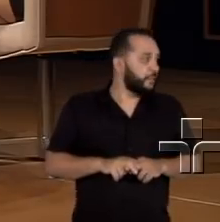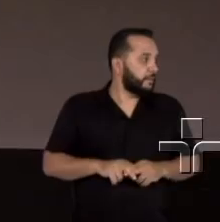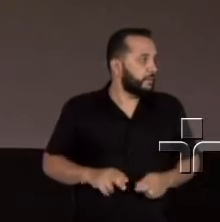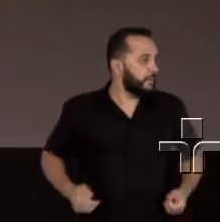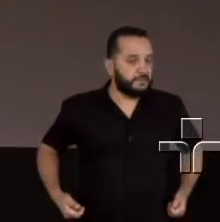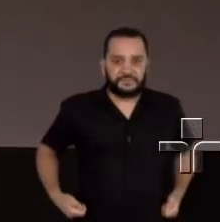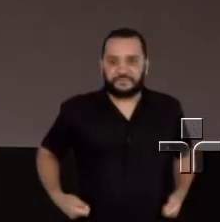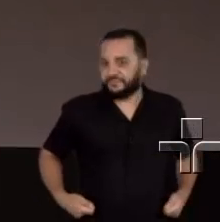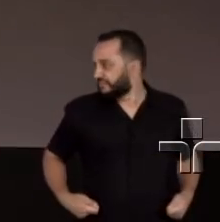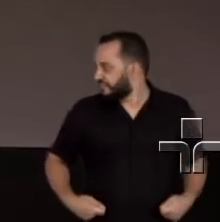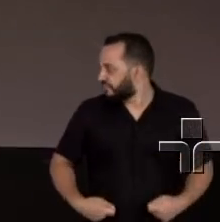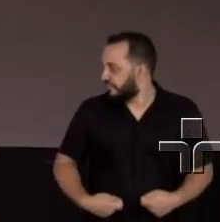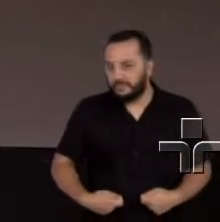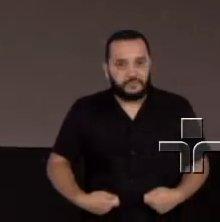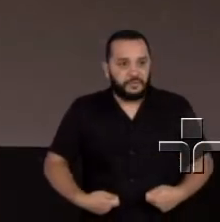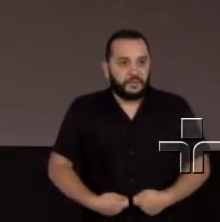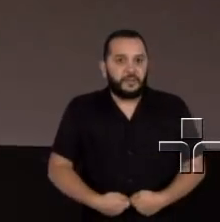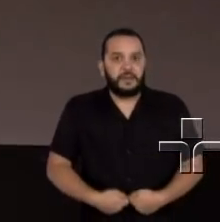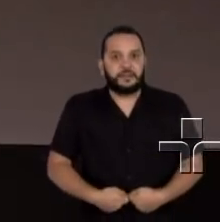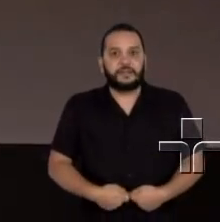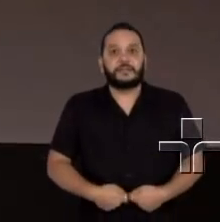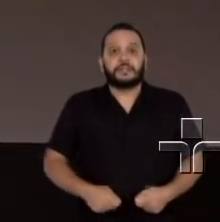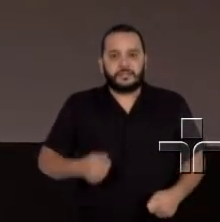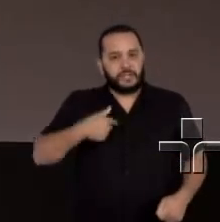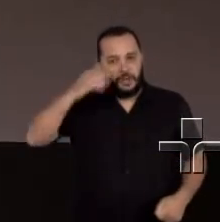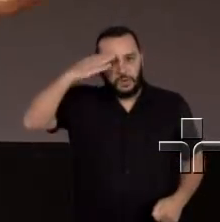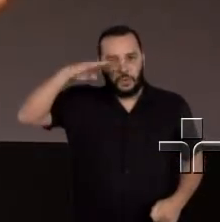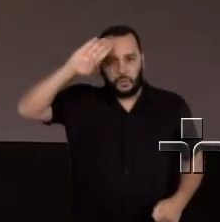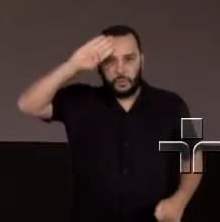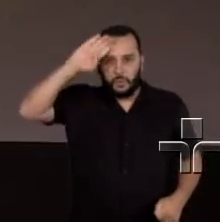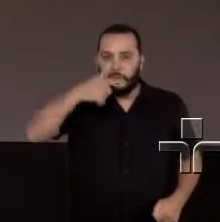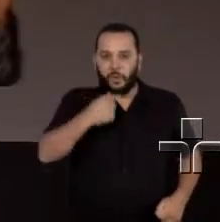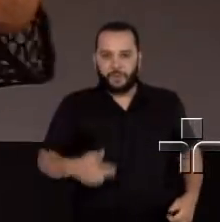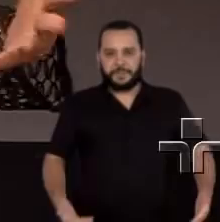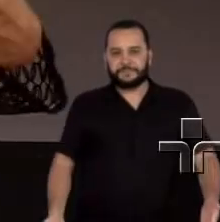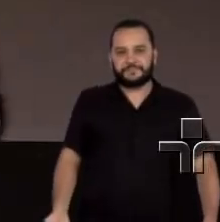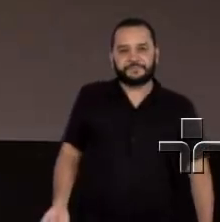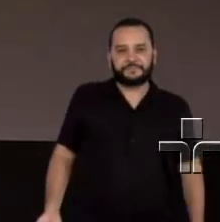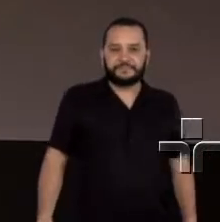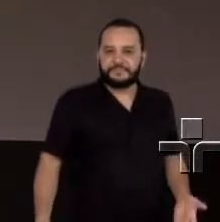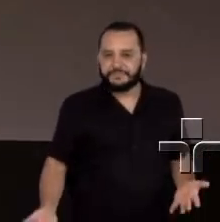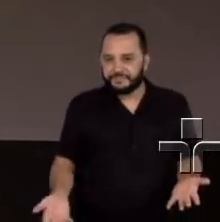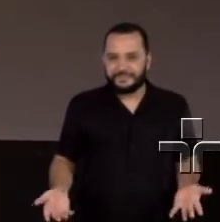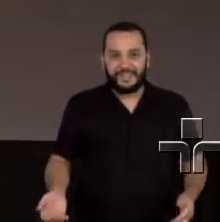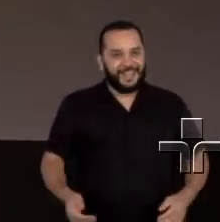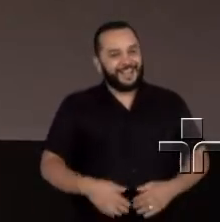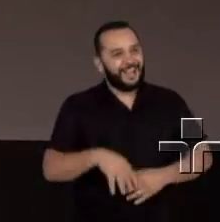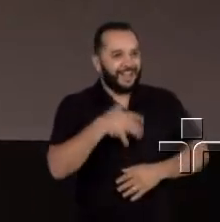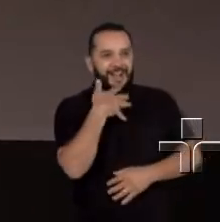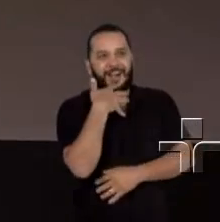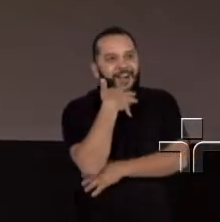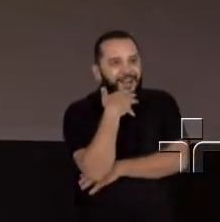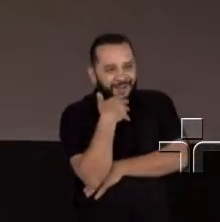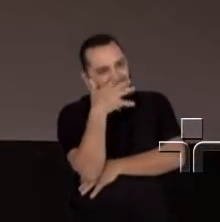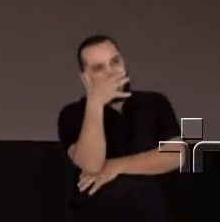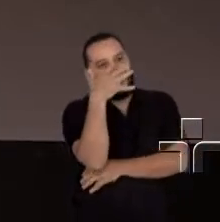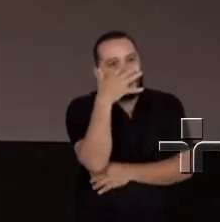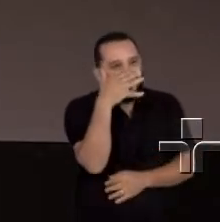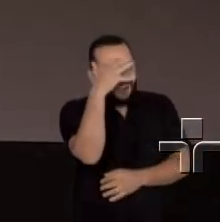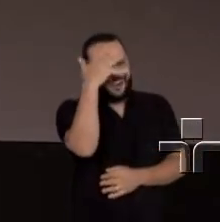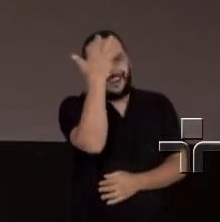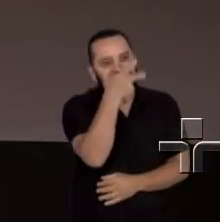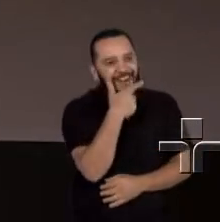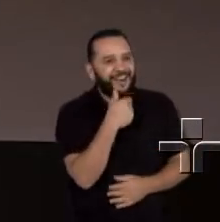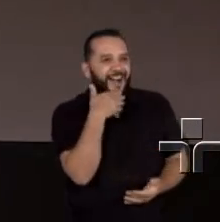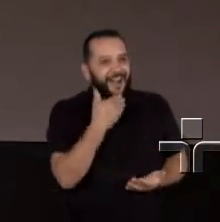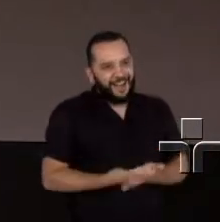fui lá, o piloto, eles são muito galantes, os cubanos. Ai, o piloto ficou todo assim, eu fiquei toda encantada com o piloto.